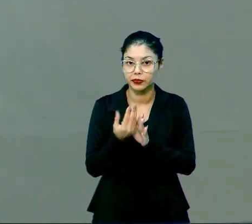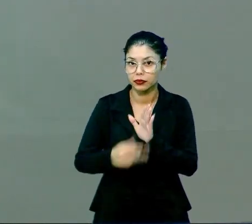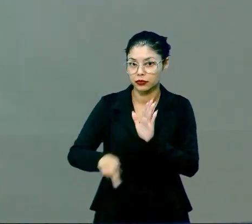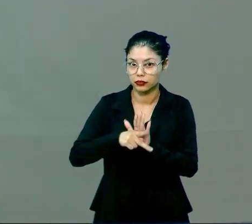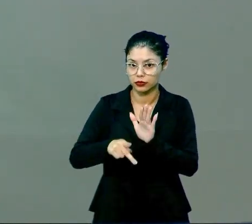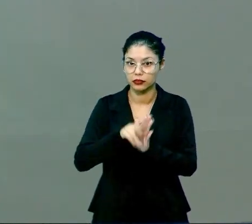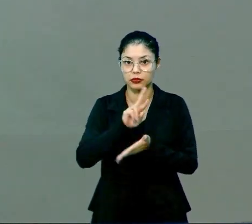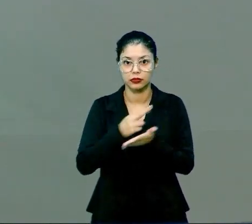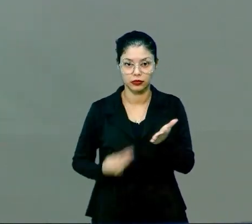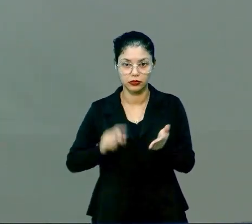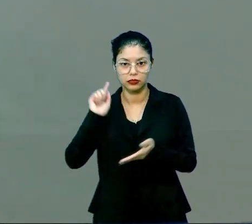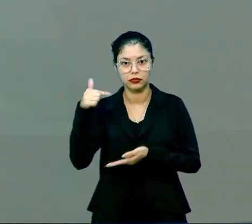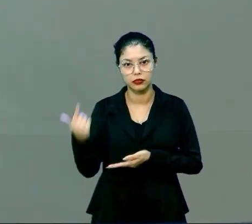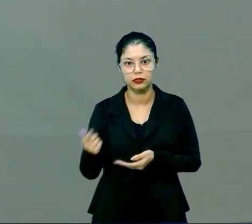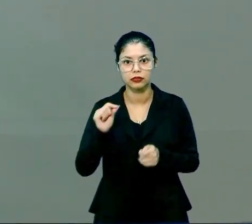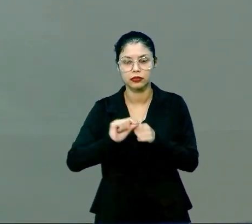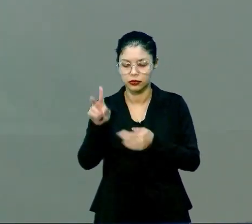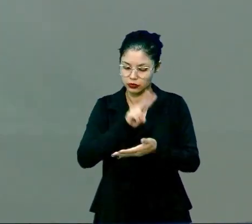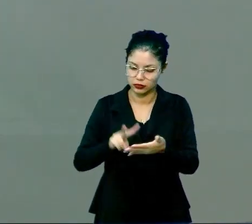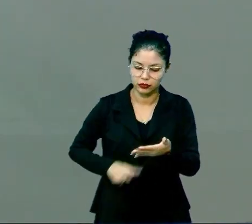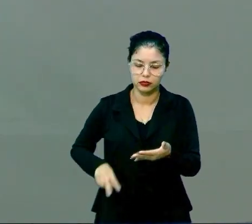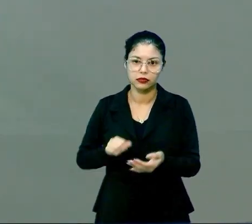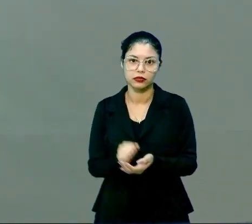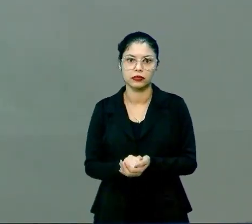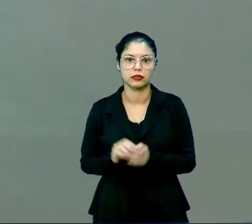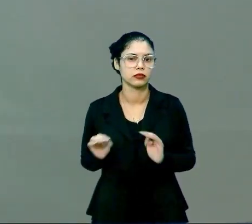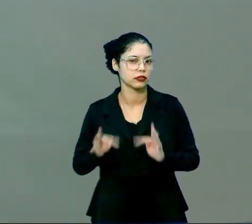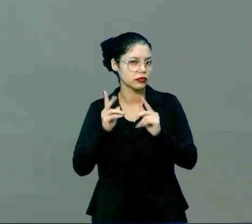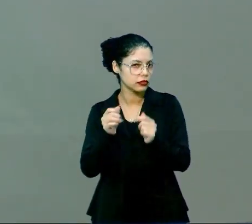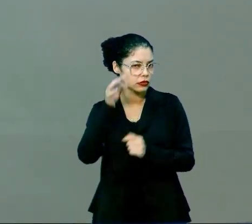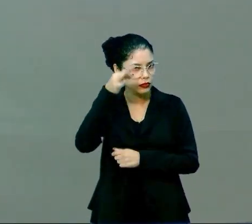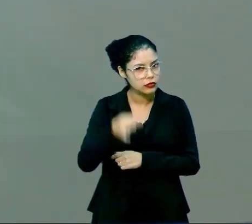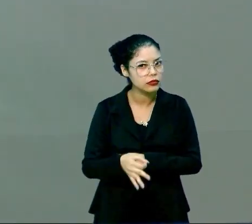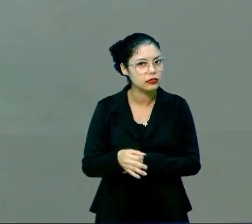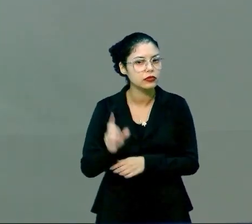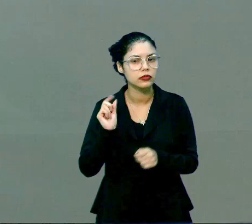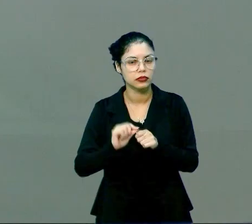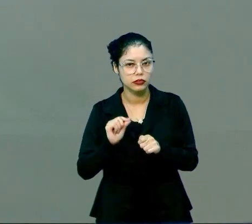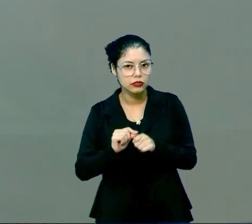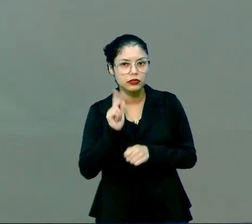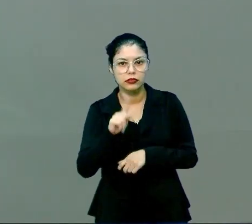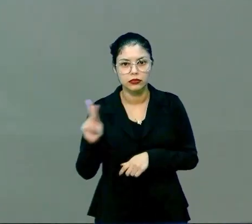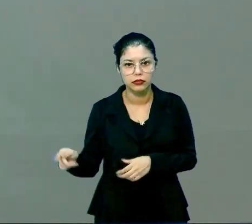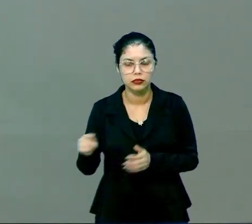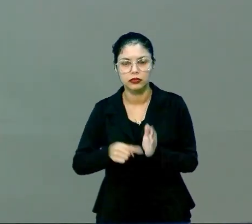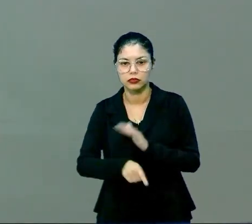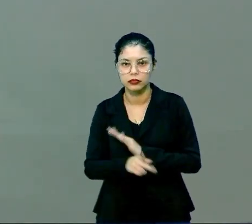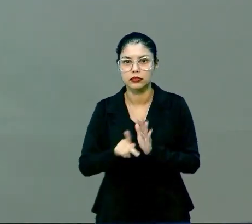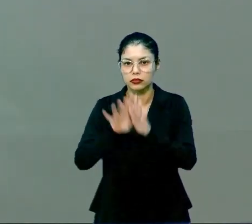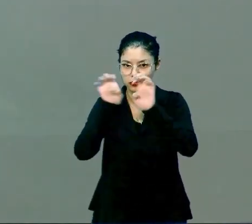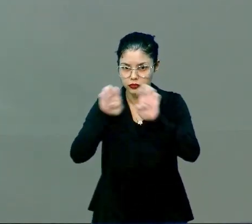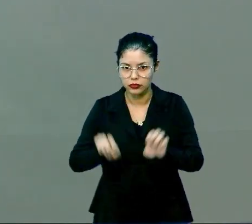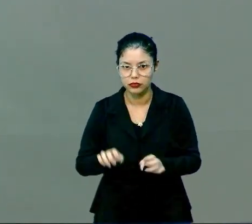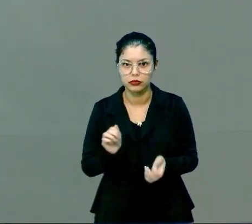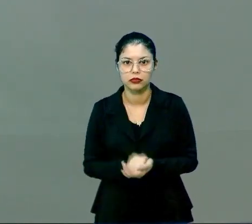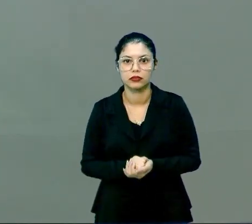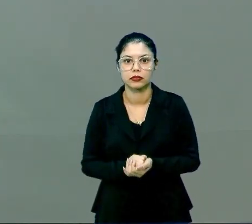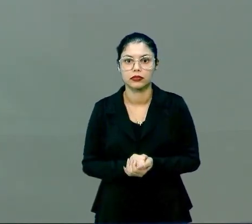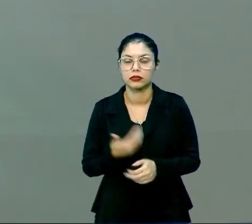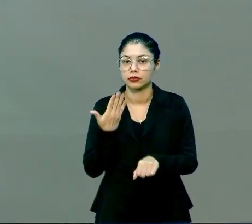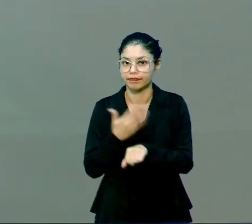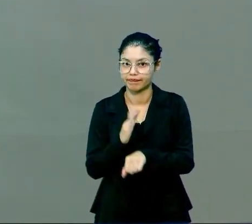a sua própria redação, depois você faz uma leitura. Será que tem todos os componentes que a professora falou? Será que está dentro da estrutura? E